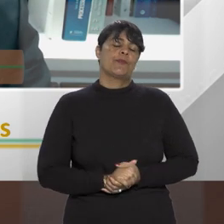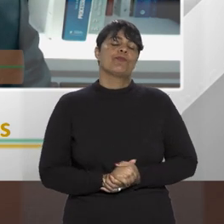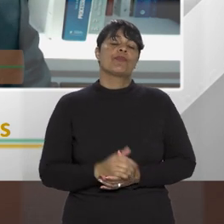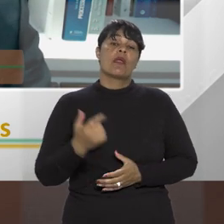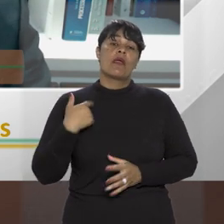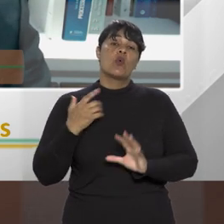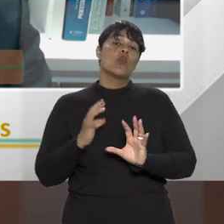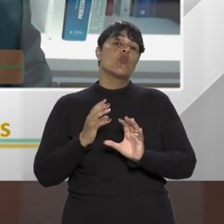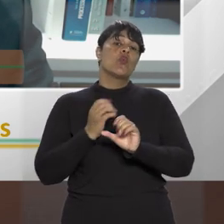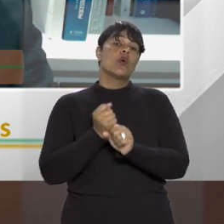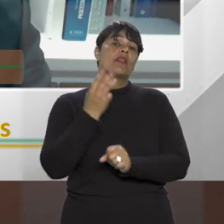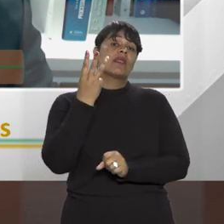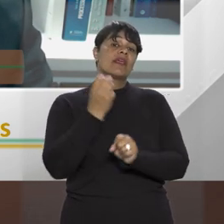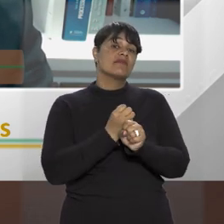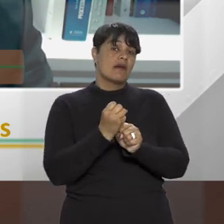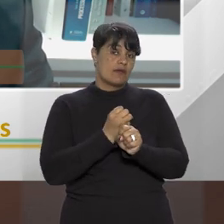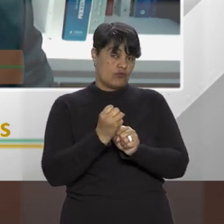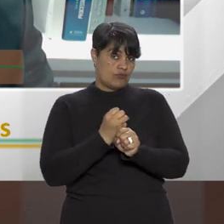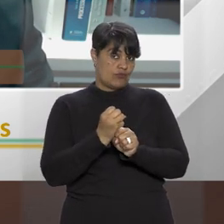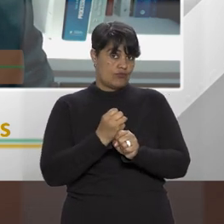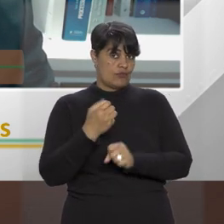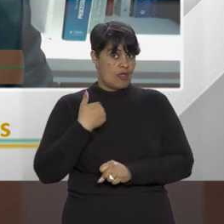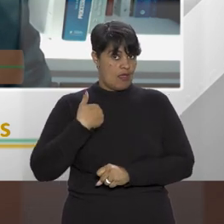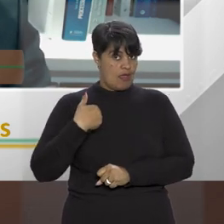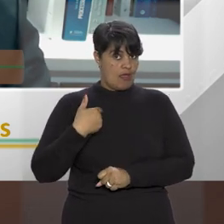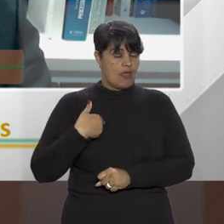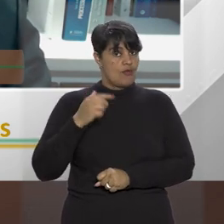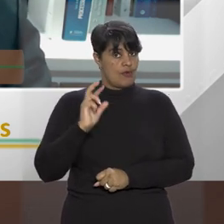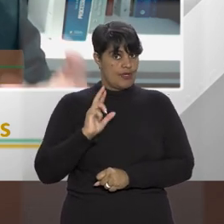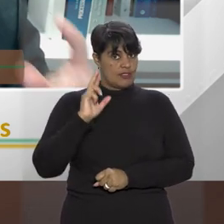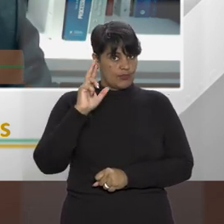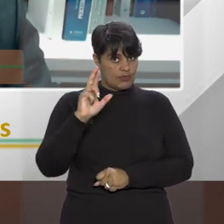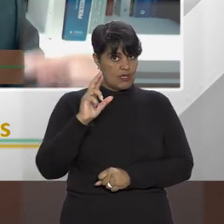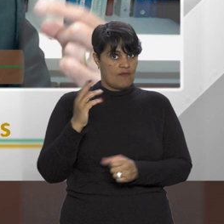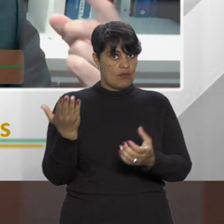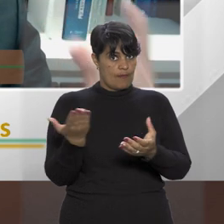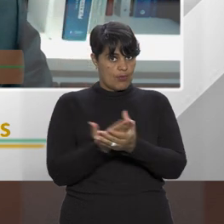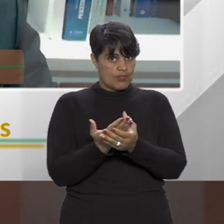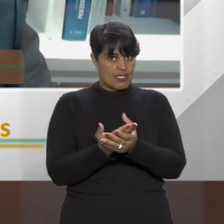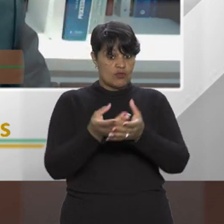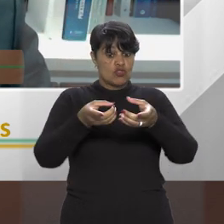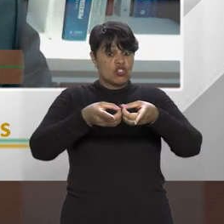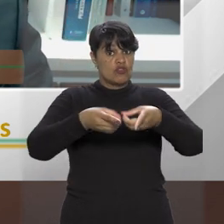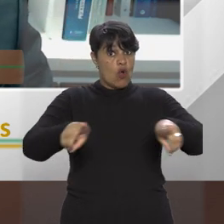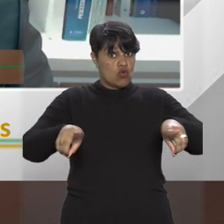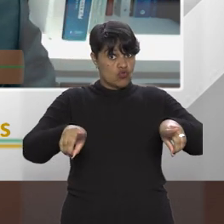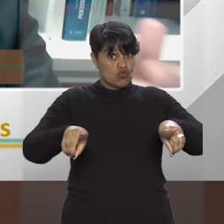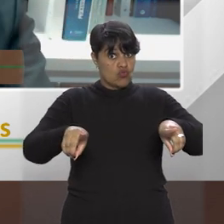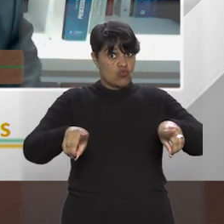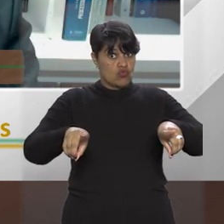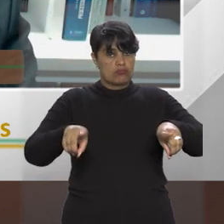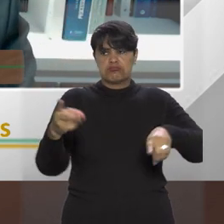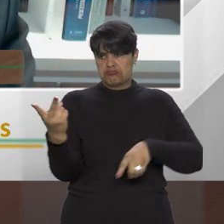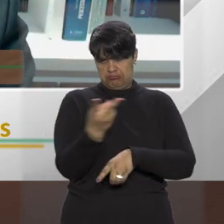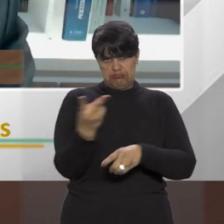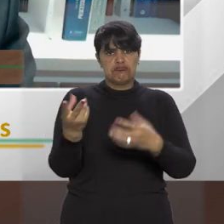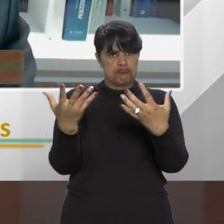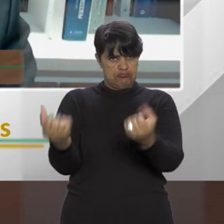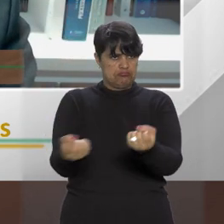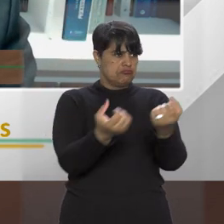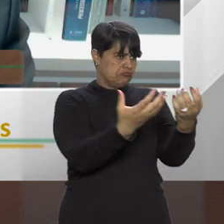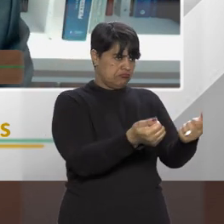processo de divórcio consensual em que os dois cônjuges já estavam, inclusive, com outros